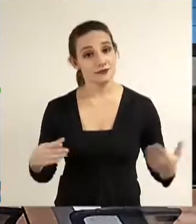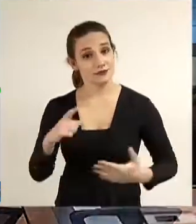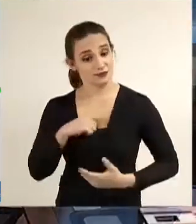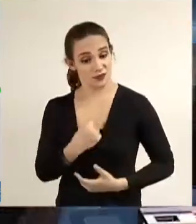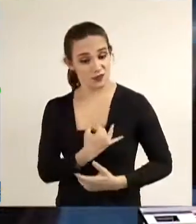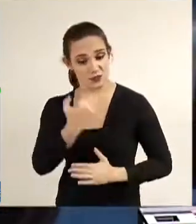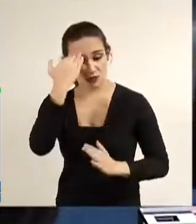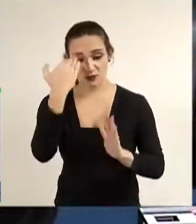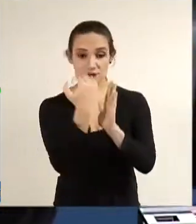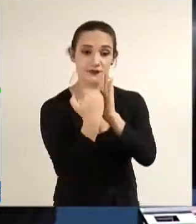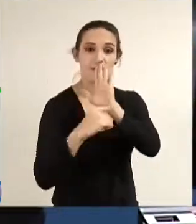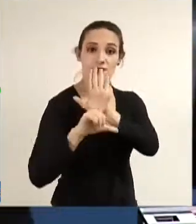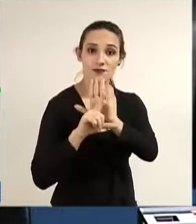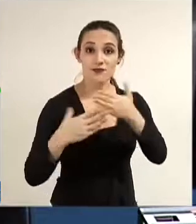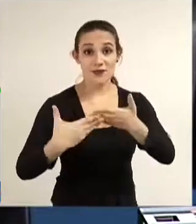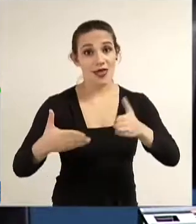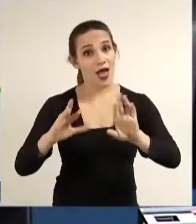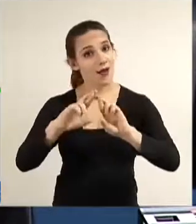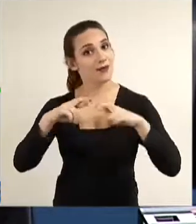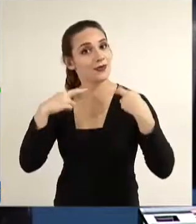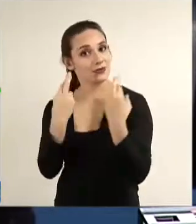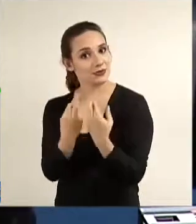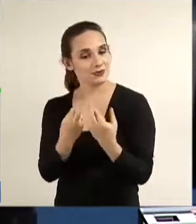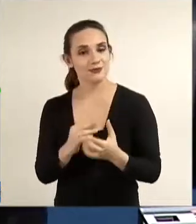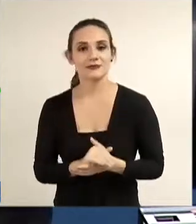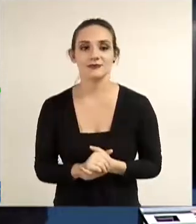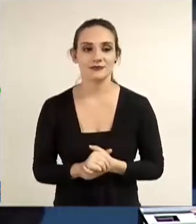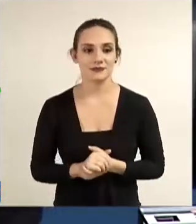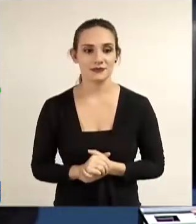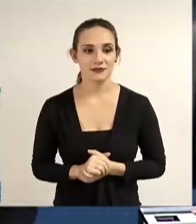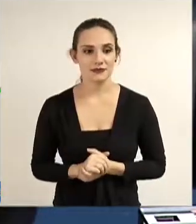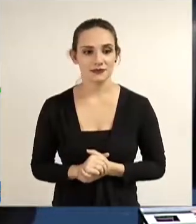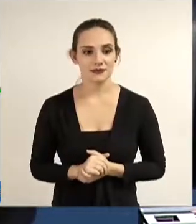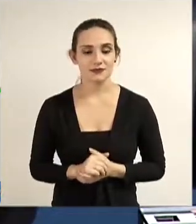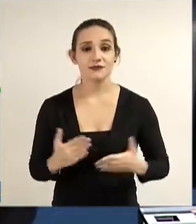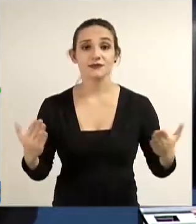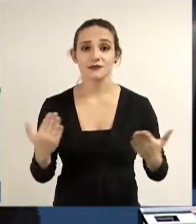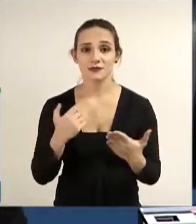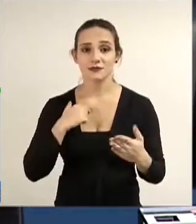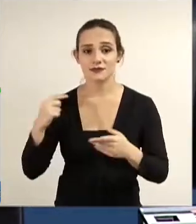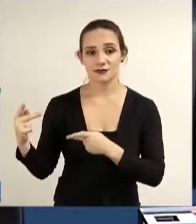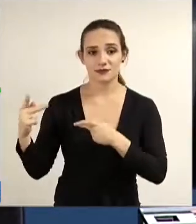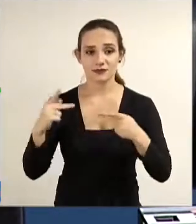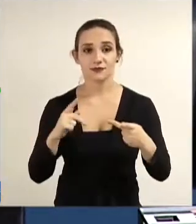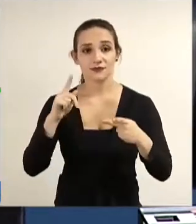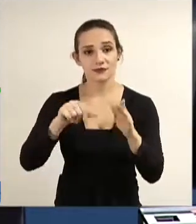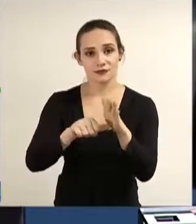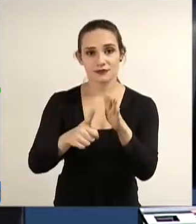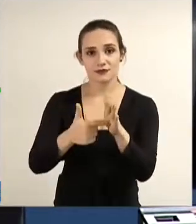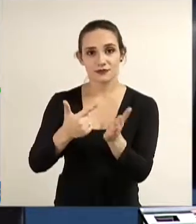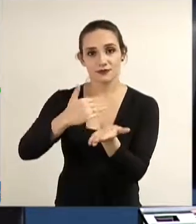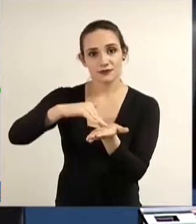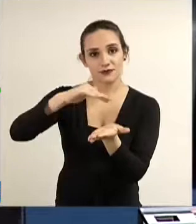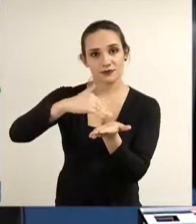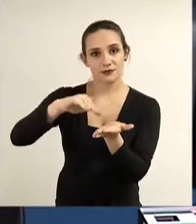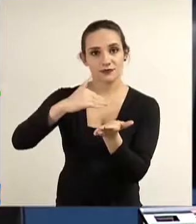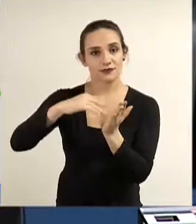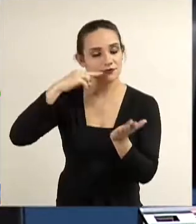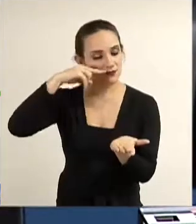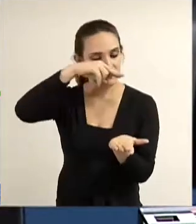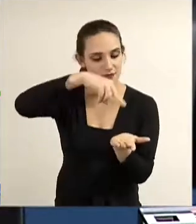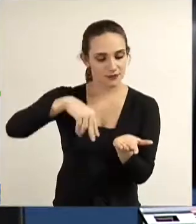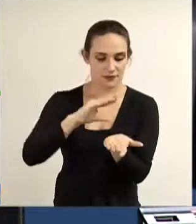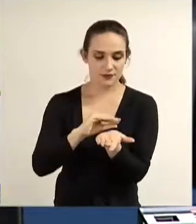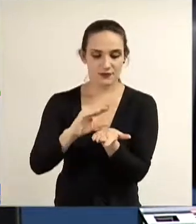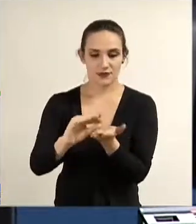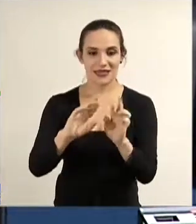Havendo um número legal, declaro aberta a presente sessão. Convido o nosso segundo secretário para fazer a leitura da